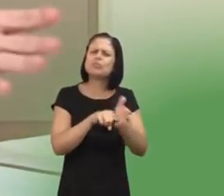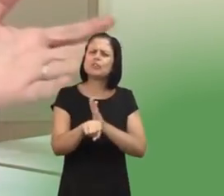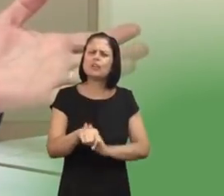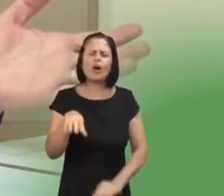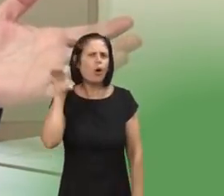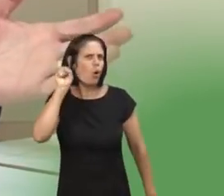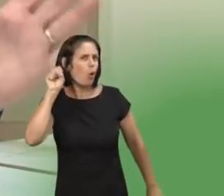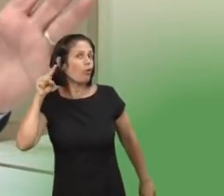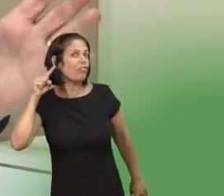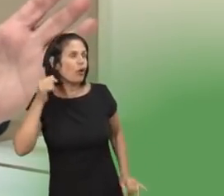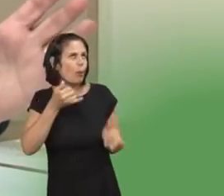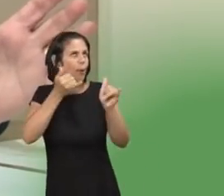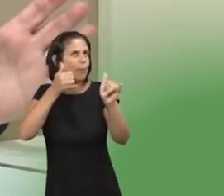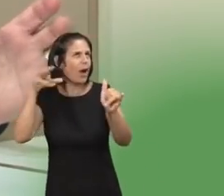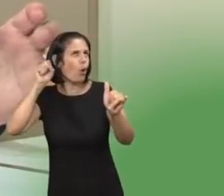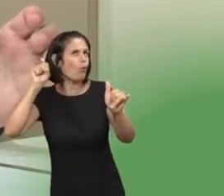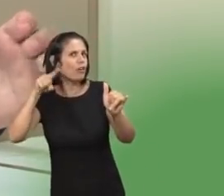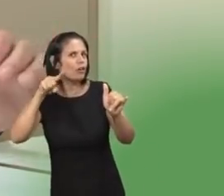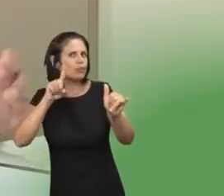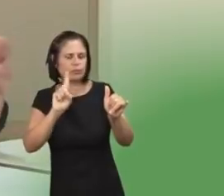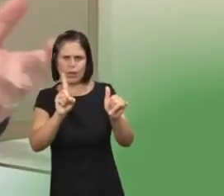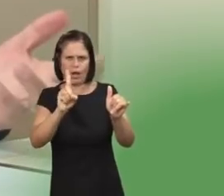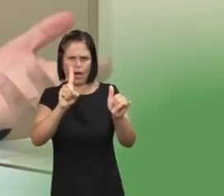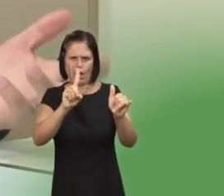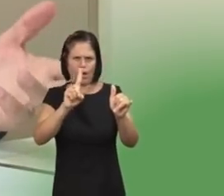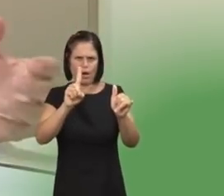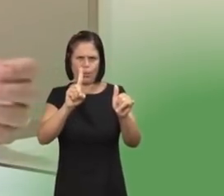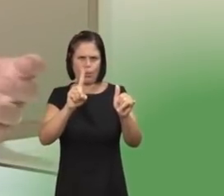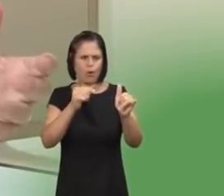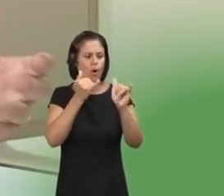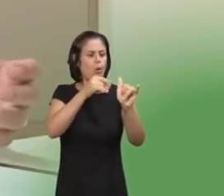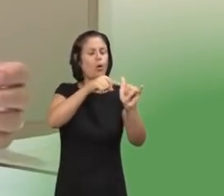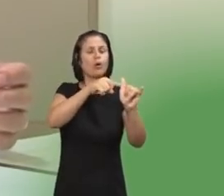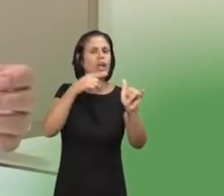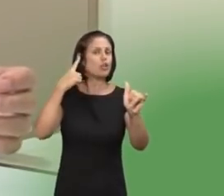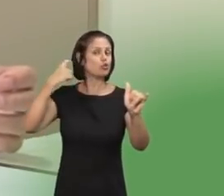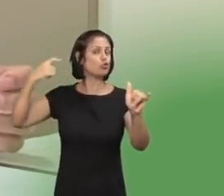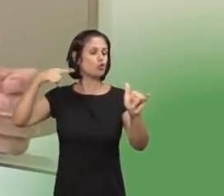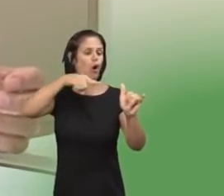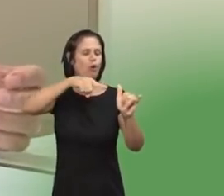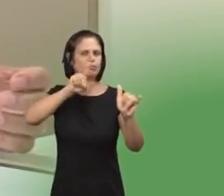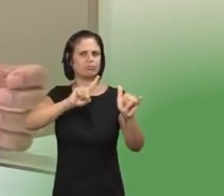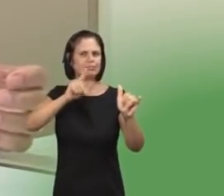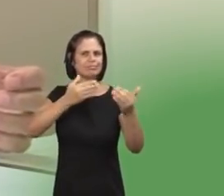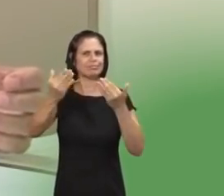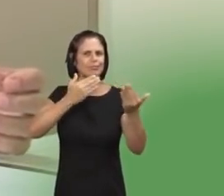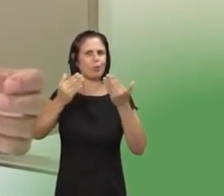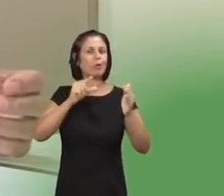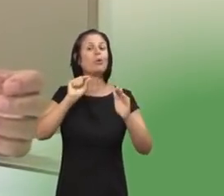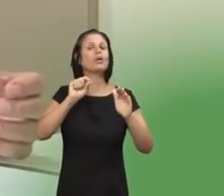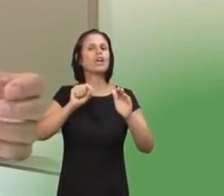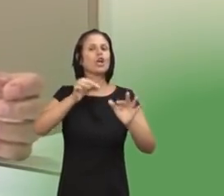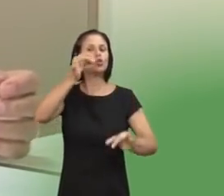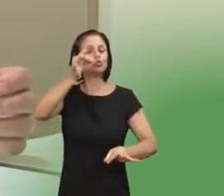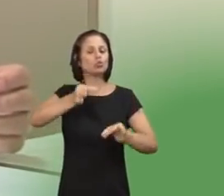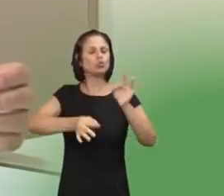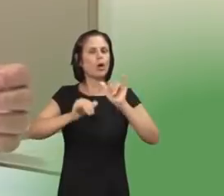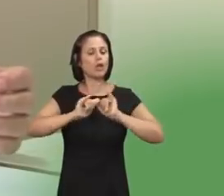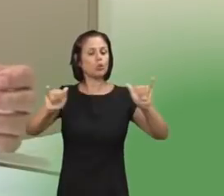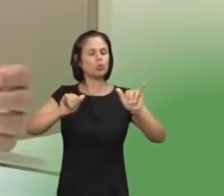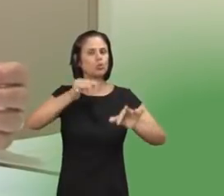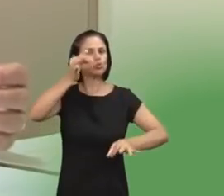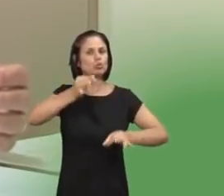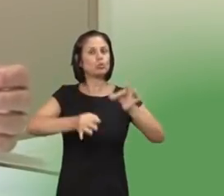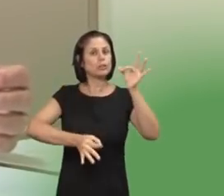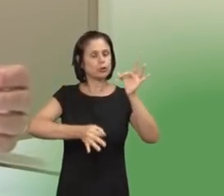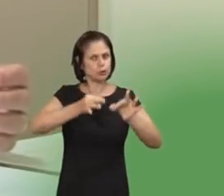bom, alguém ouviu o toque da trombeta? Não se trata de uma questão de ouvir, porque não é um som audível. O toque da trombeta é o